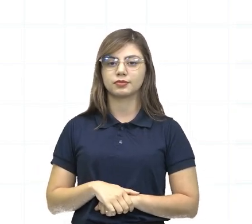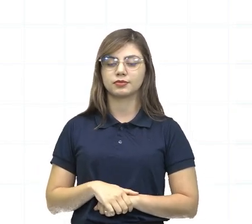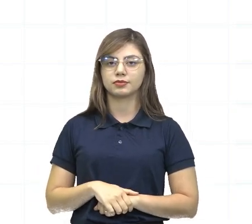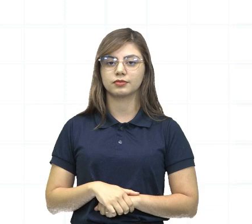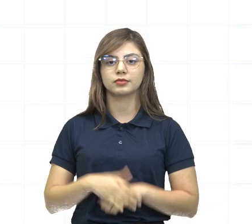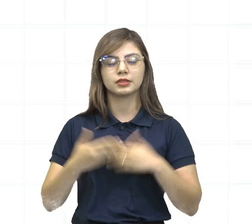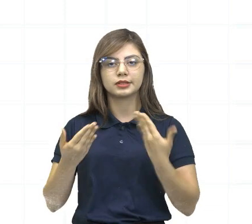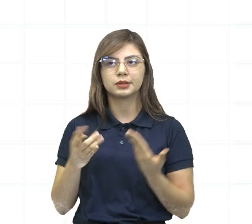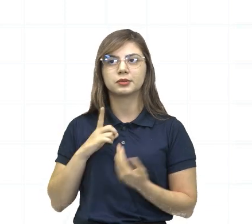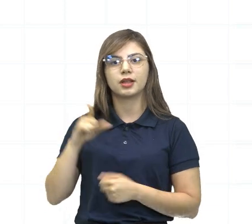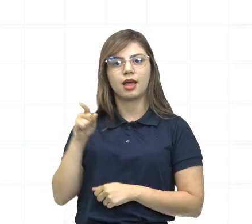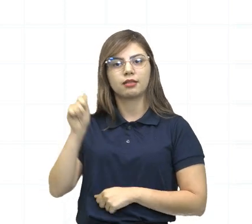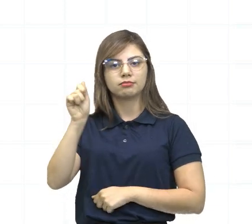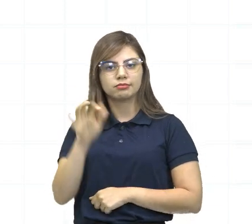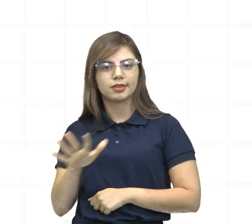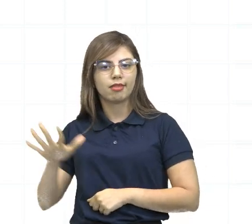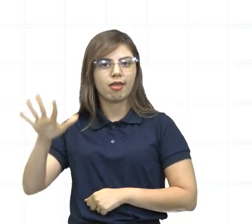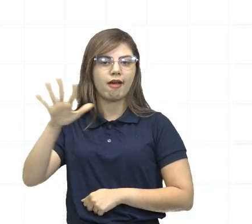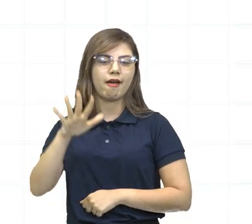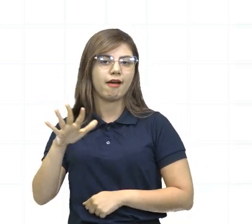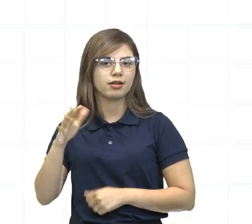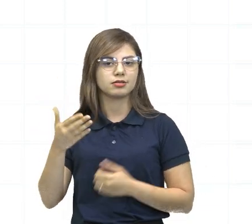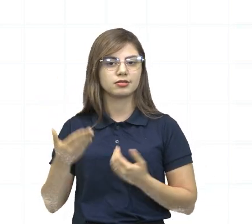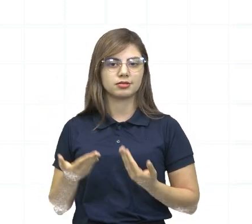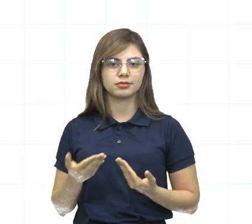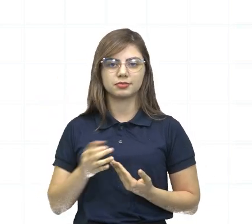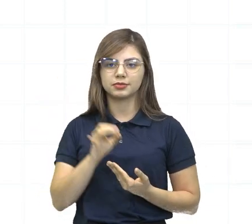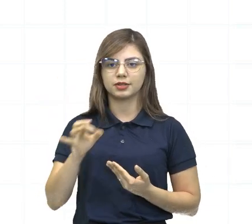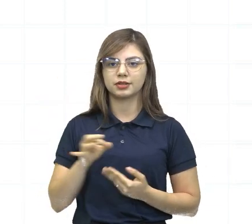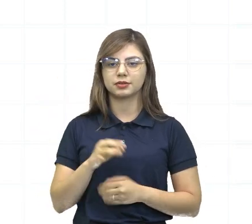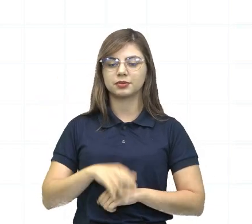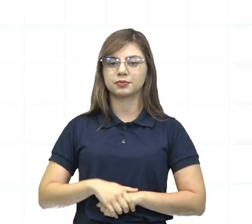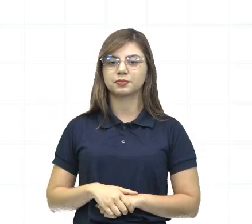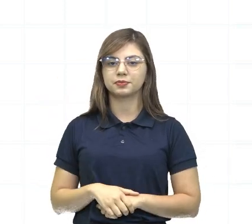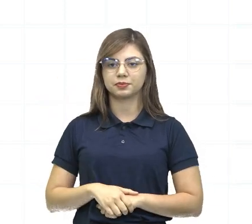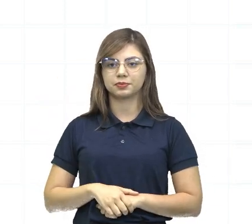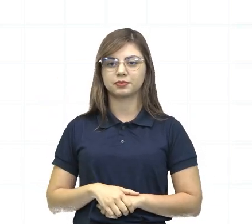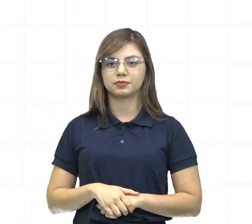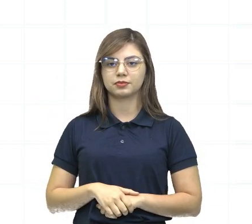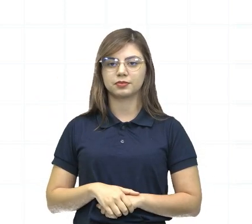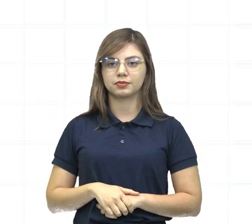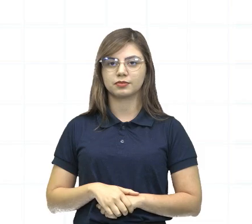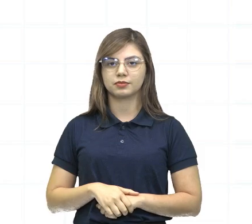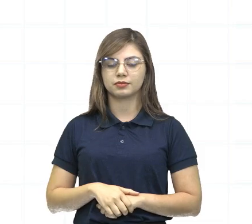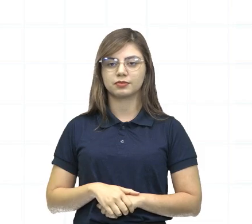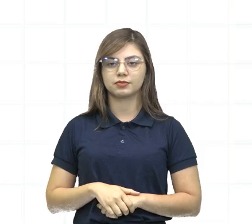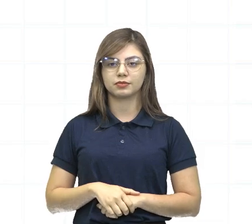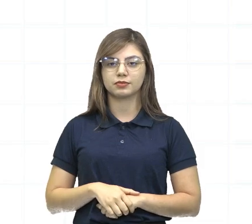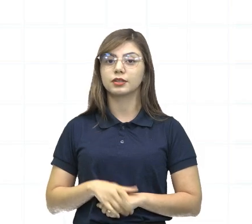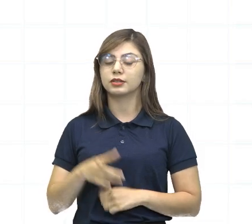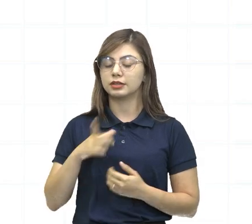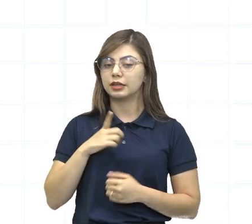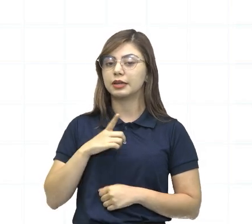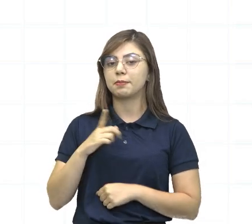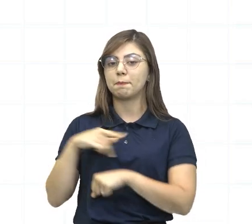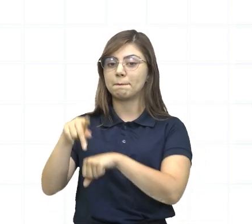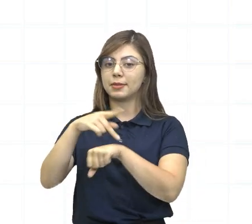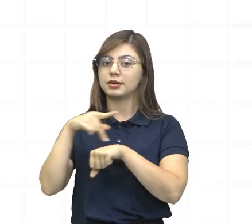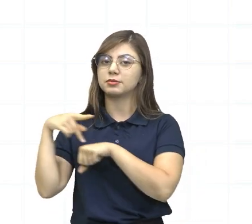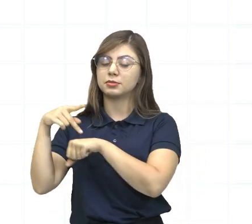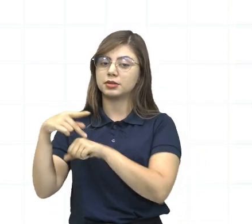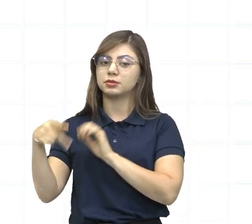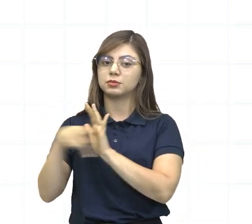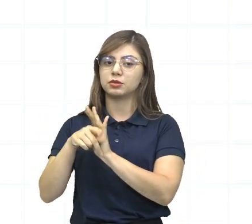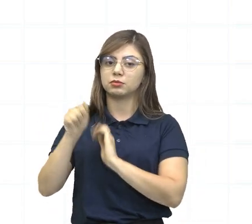muitos asiáticos, e né, exemplos, Japan, China, né, os dois exemplos ali que eu trouxe da Ásia, African,